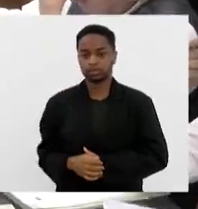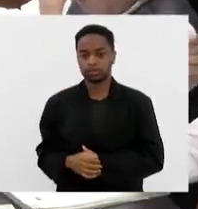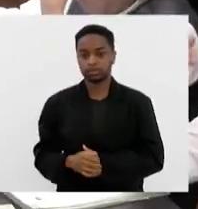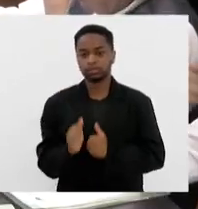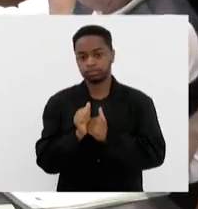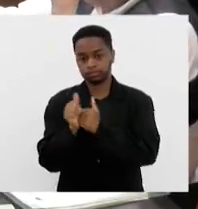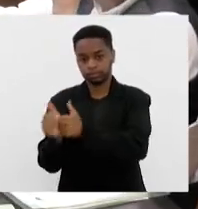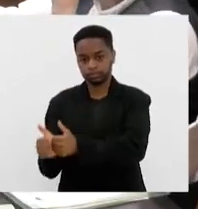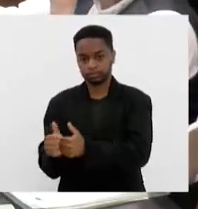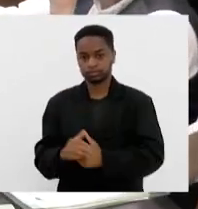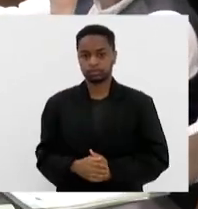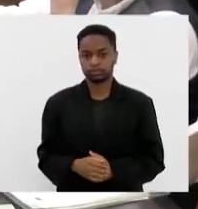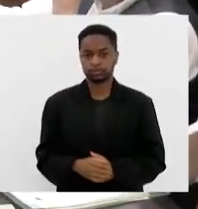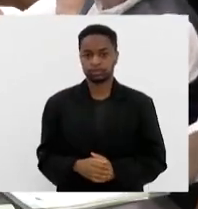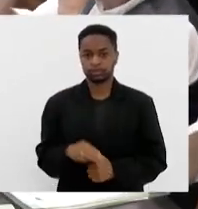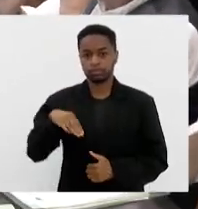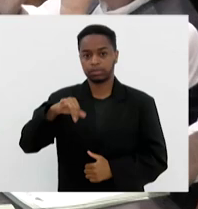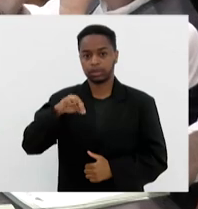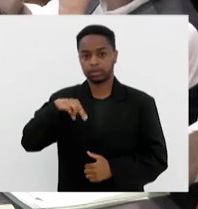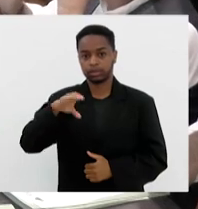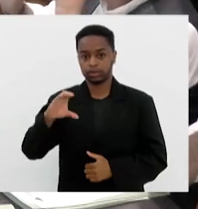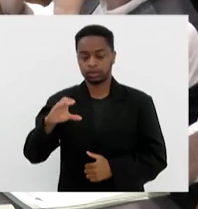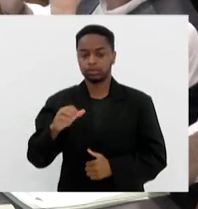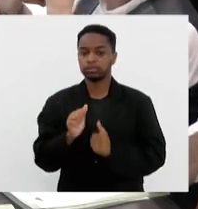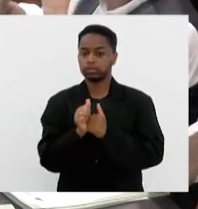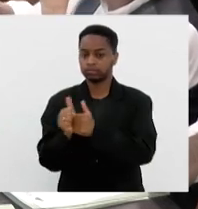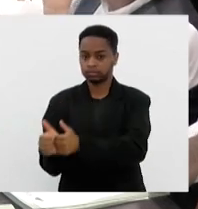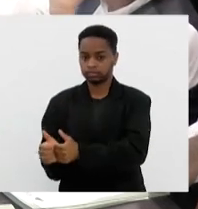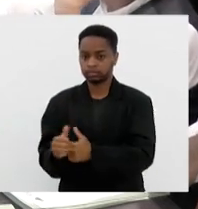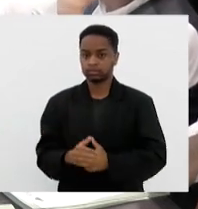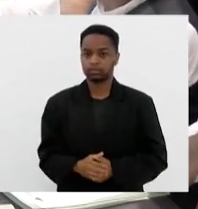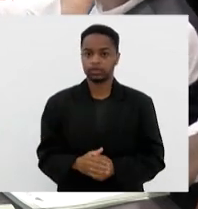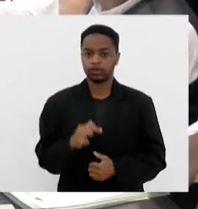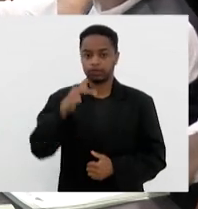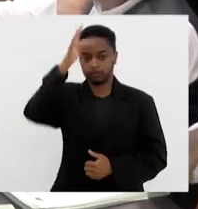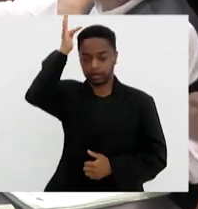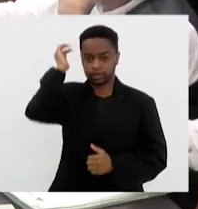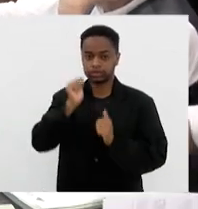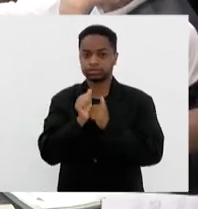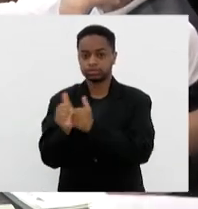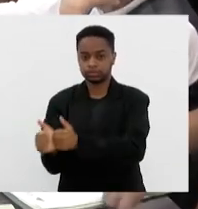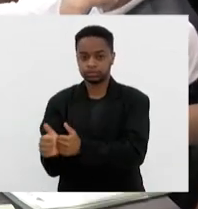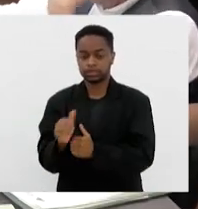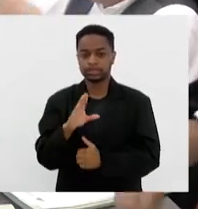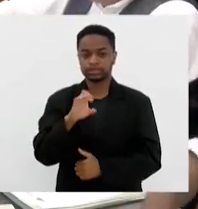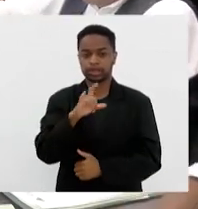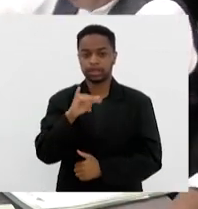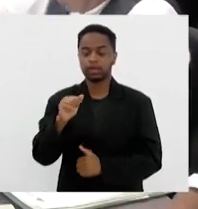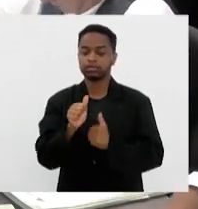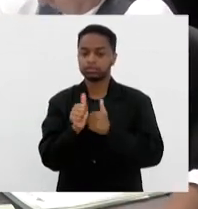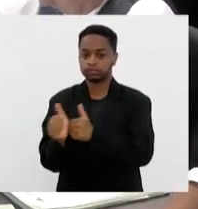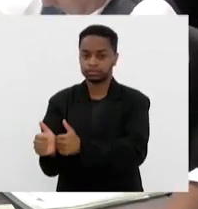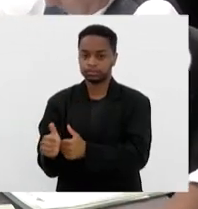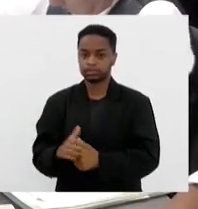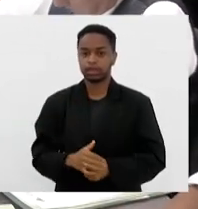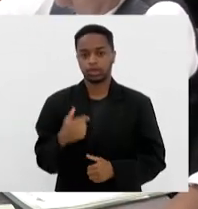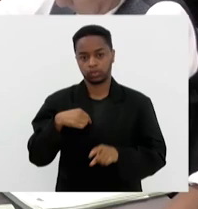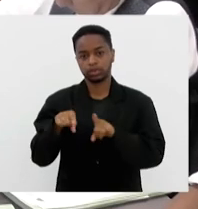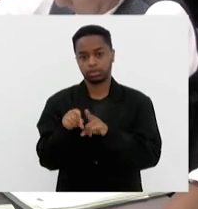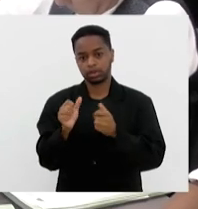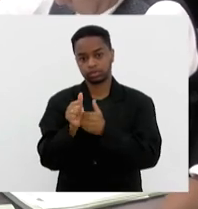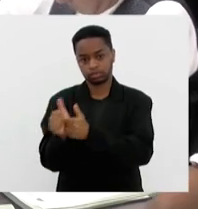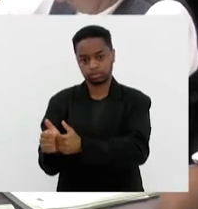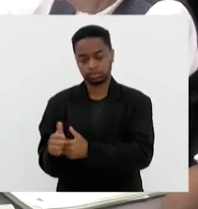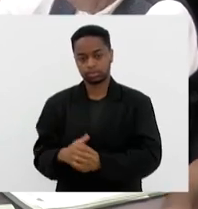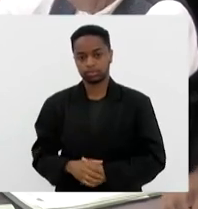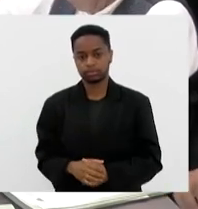com a divergência. Deputado Mink. Sempre divergente. Deputado Fred. Com a divergência. Deputada Célia. Com a divergência. Eu também voto na